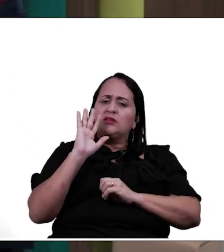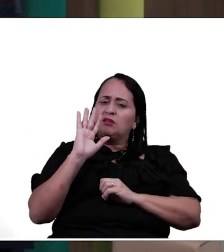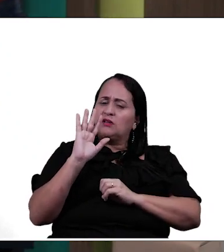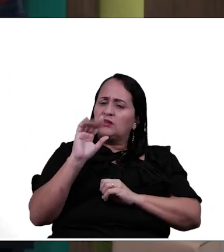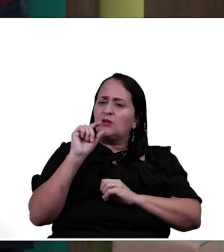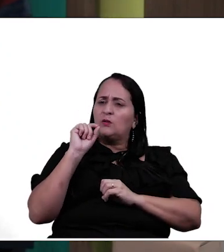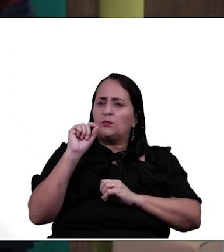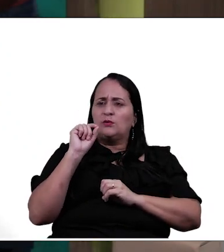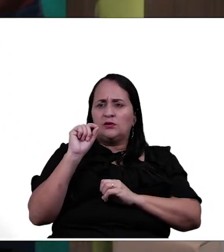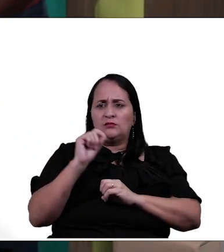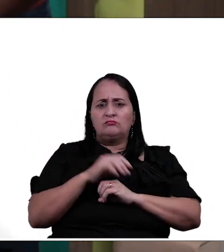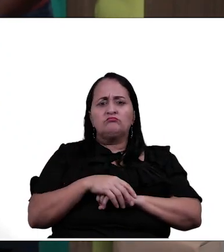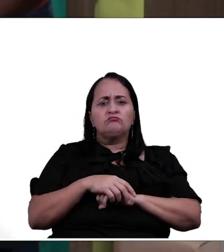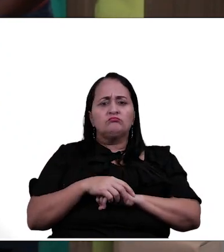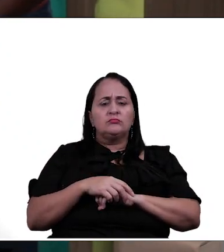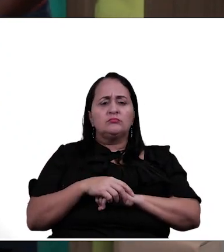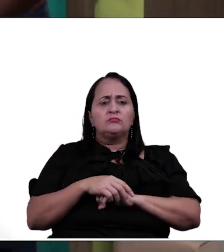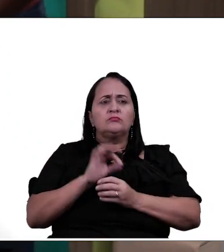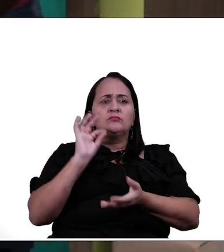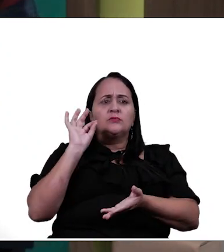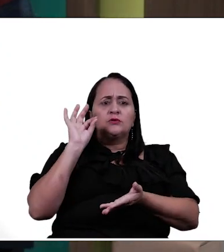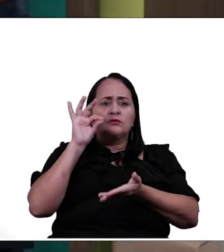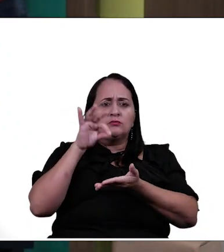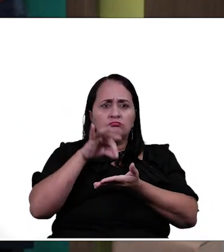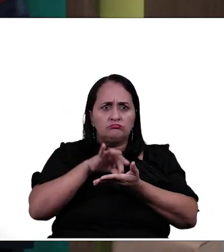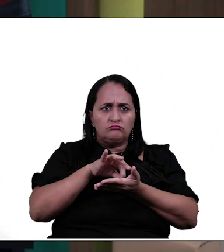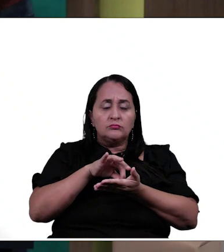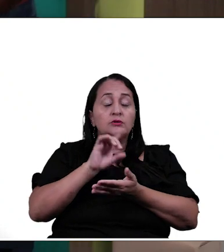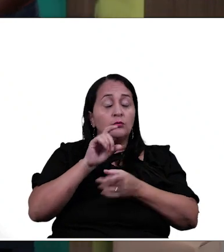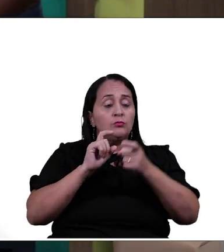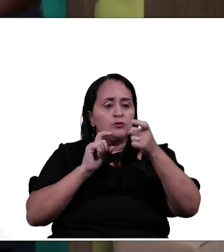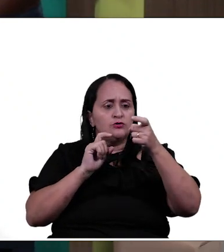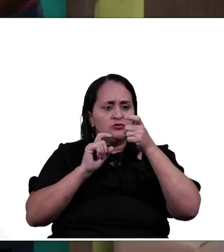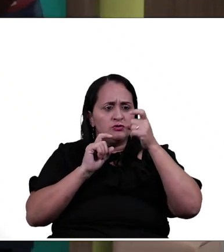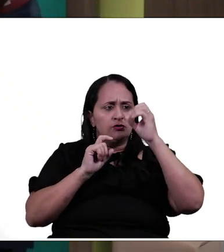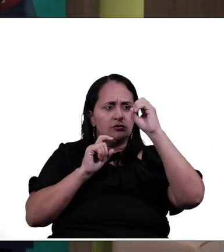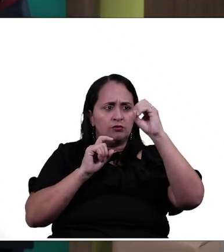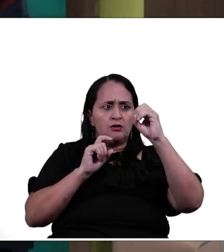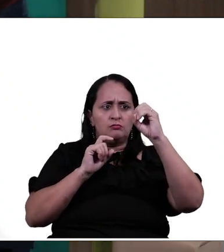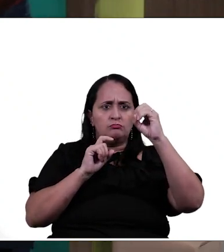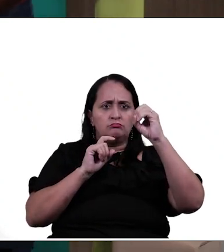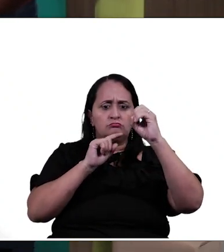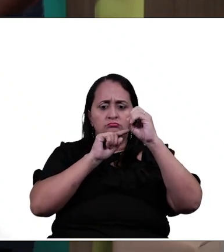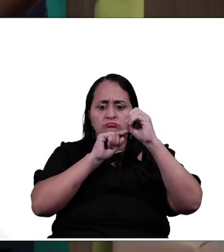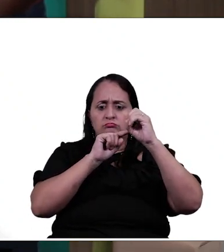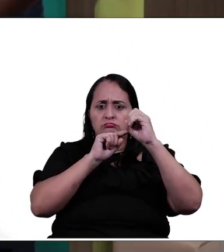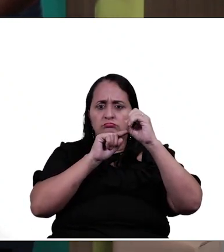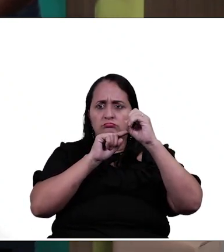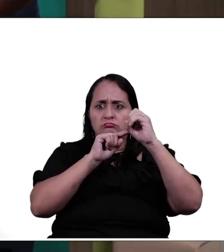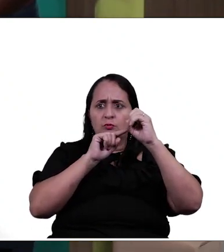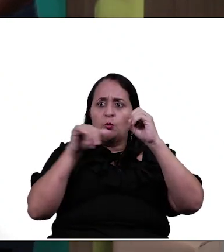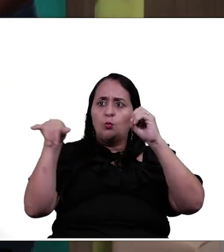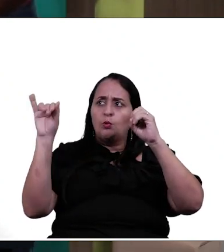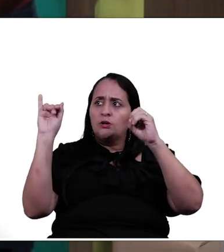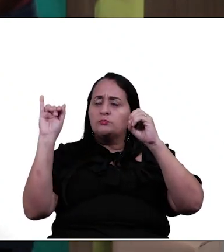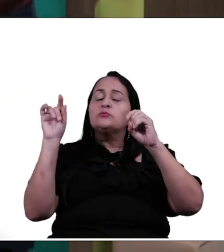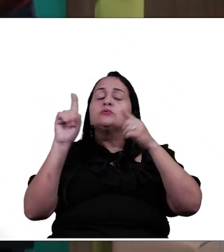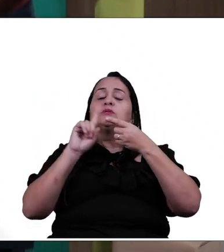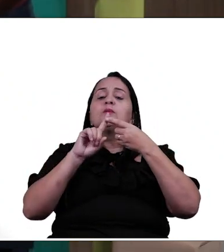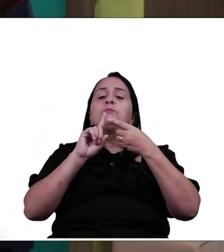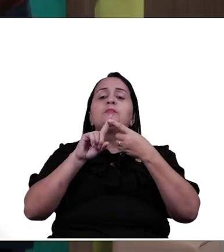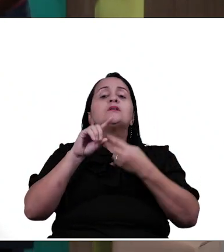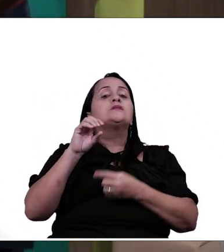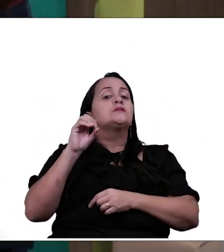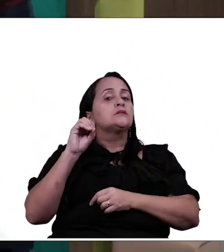parte que se repete eu chamo de período. Quem se repete aqui? O 5. Essa dízima periódica é